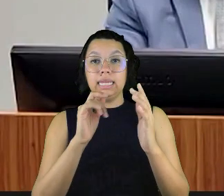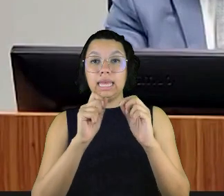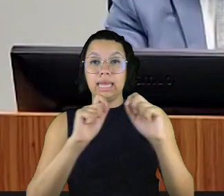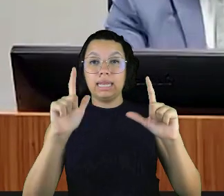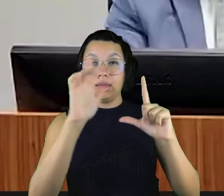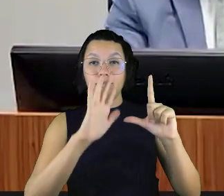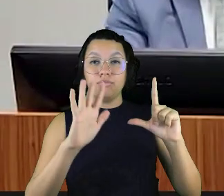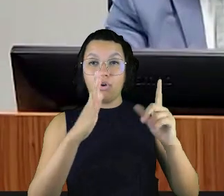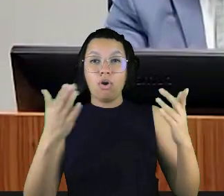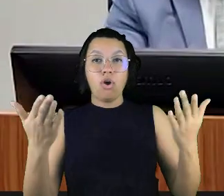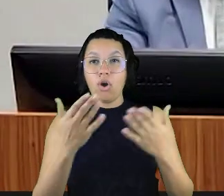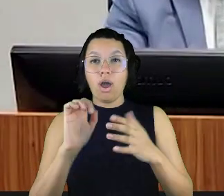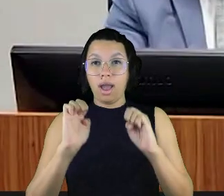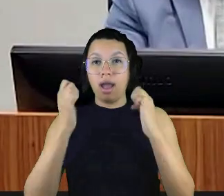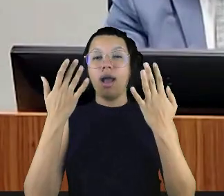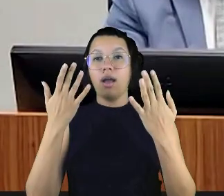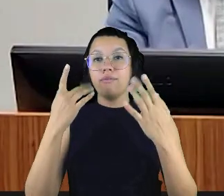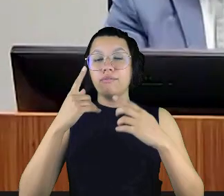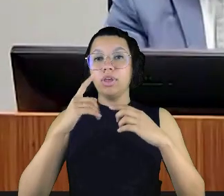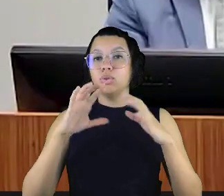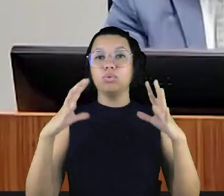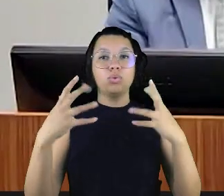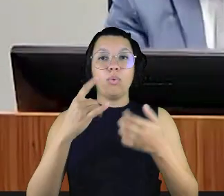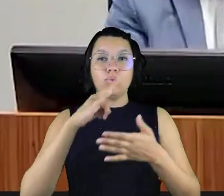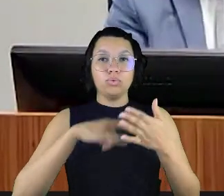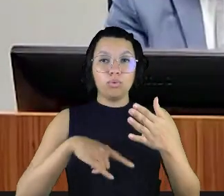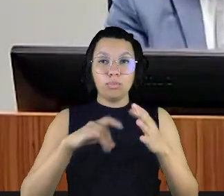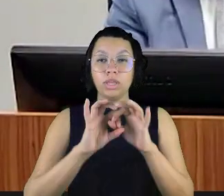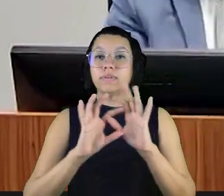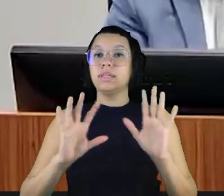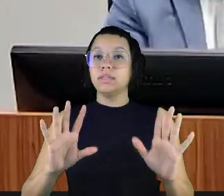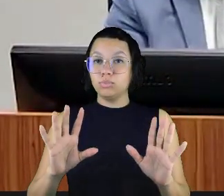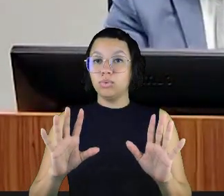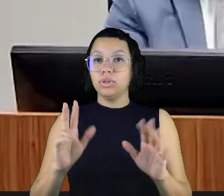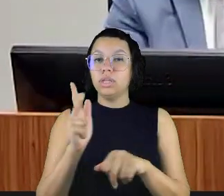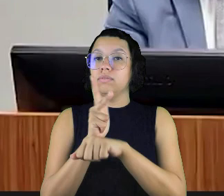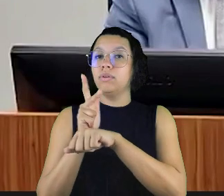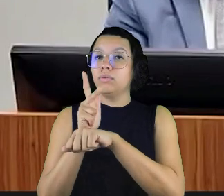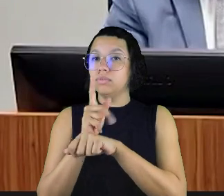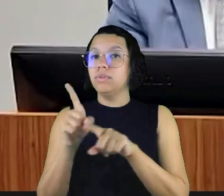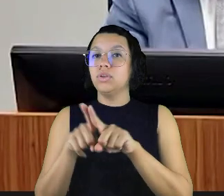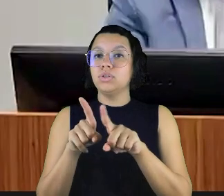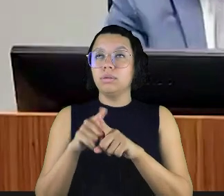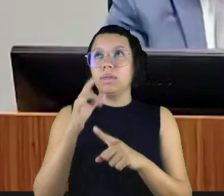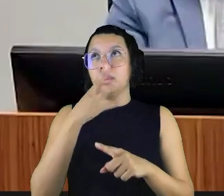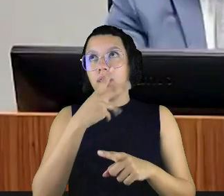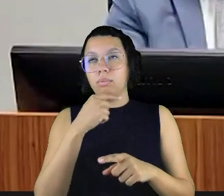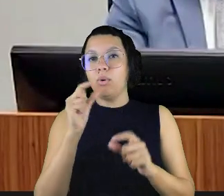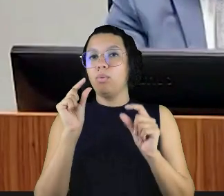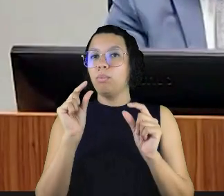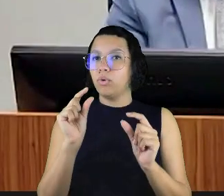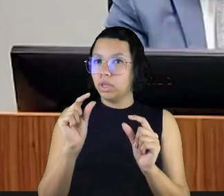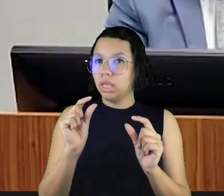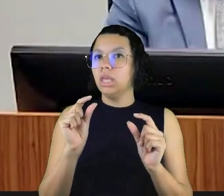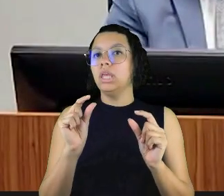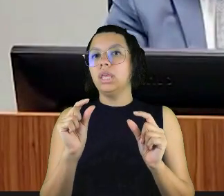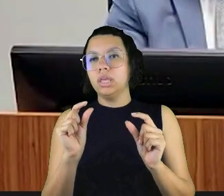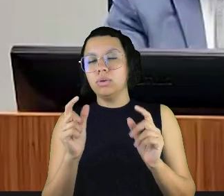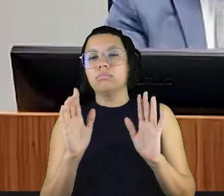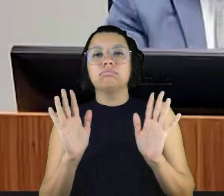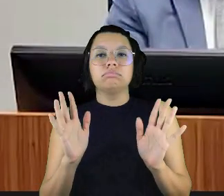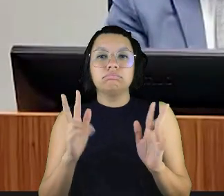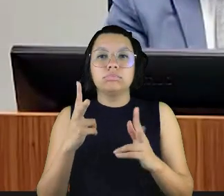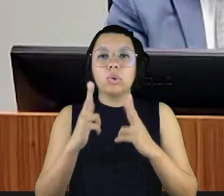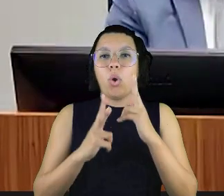sempre coloca os vídeos e os materiais na página. Demora uns dias, porque a gente tem que esperar o pessoal da edição editar o vídeo que vai para o YouTube. E também tem que esperar o